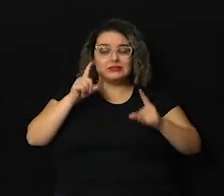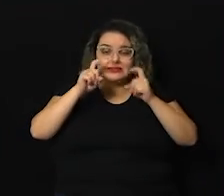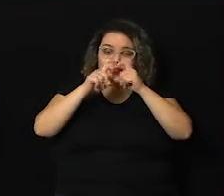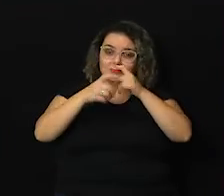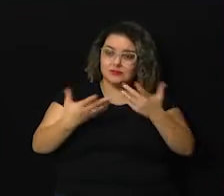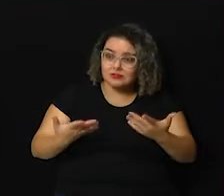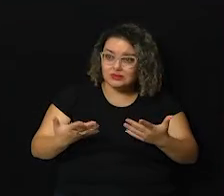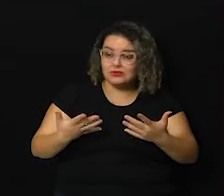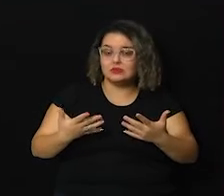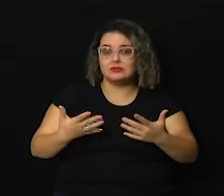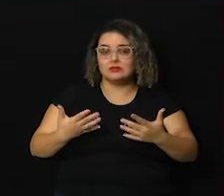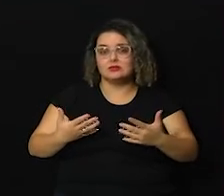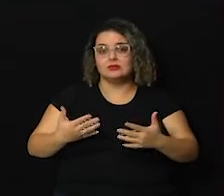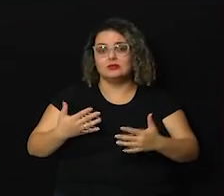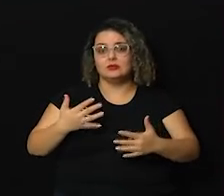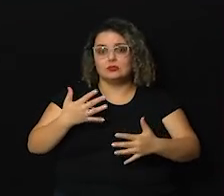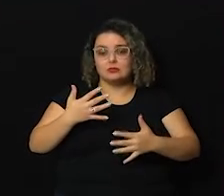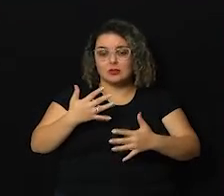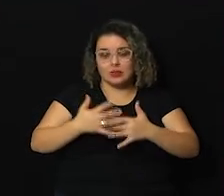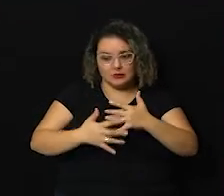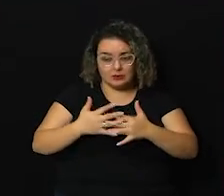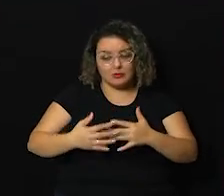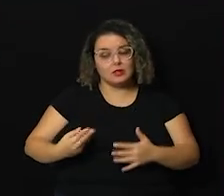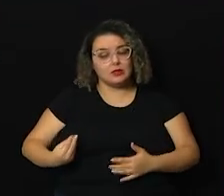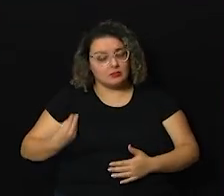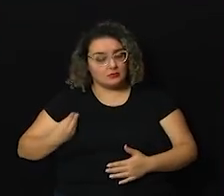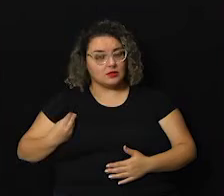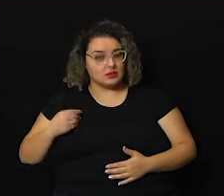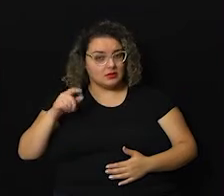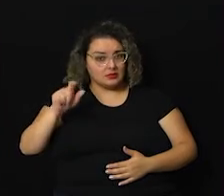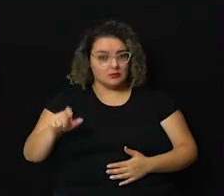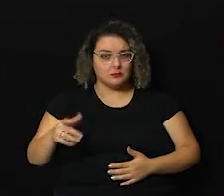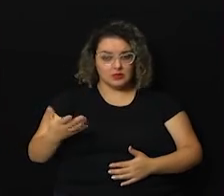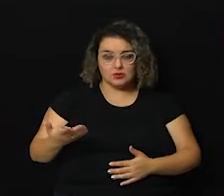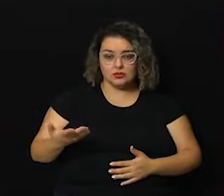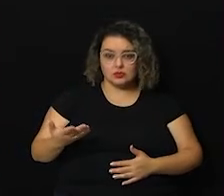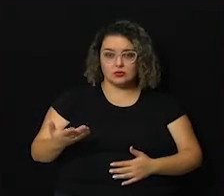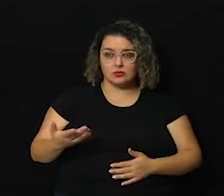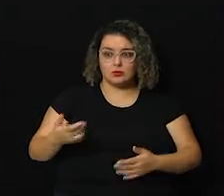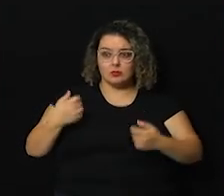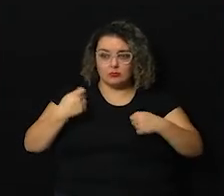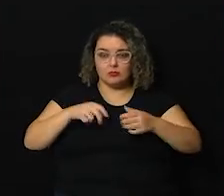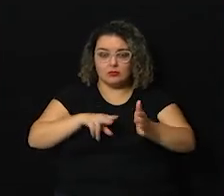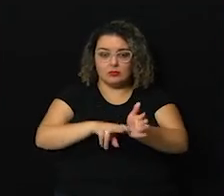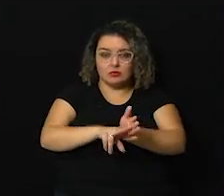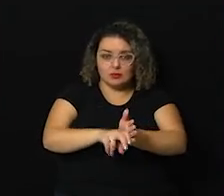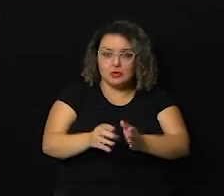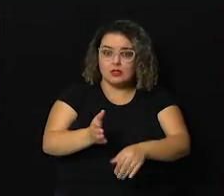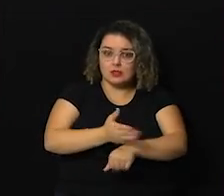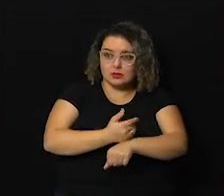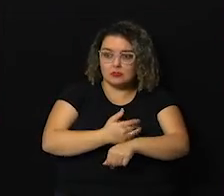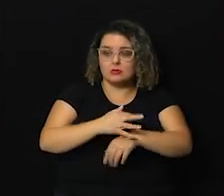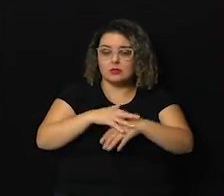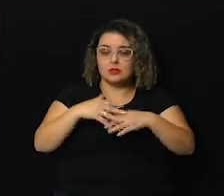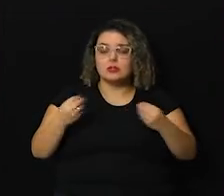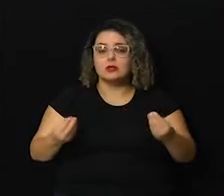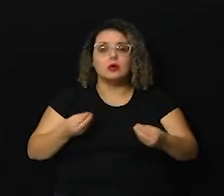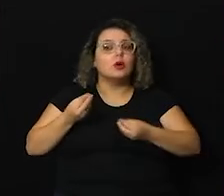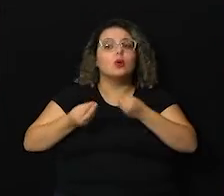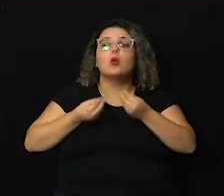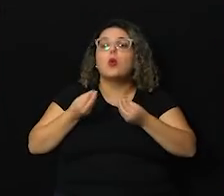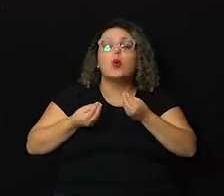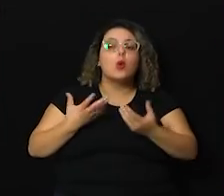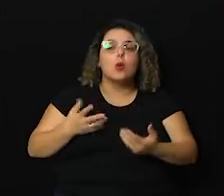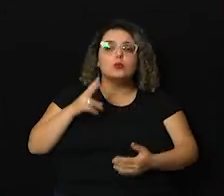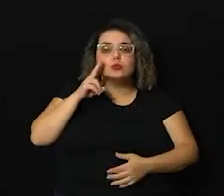delicado, que compromete aí bastante a vida da pessoa, que tem que ser diagnosticado bem cedo mesmo para ter cura? O que o